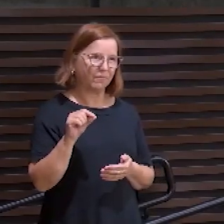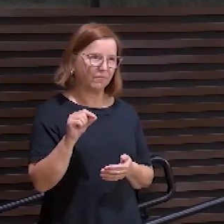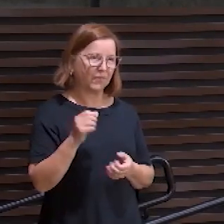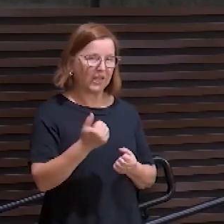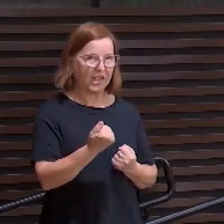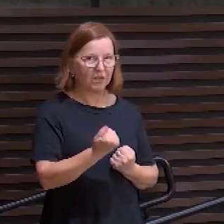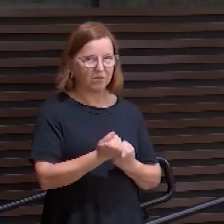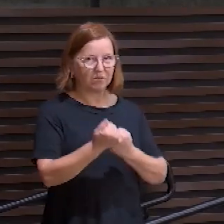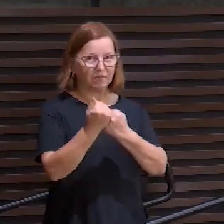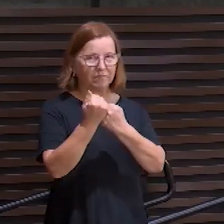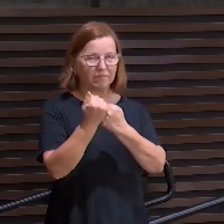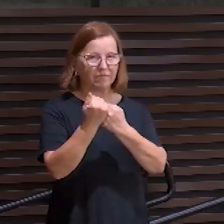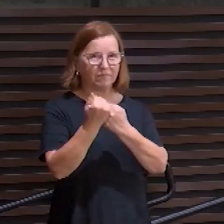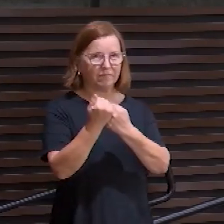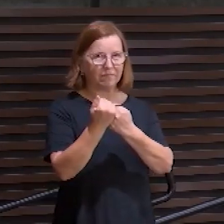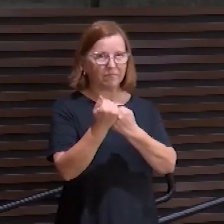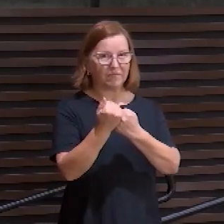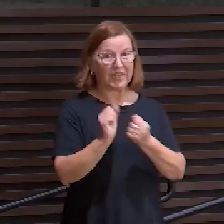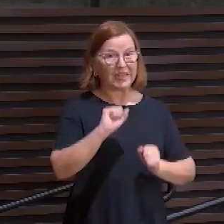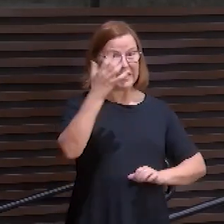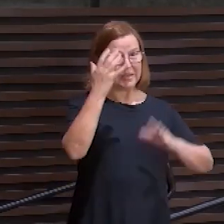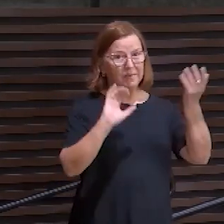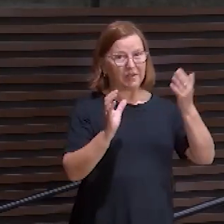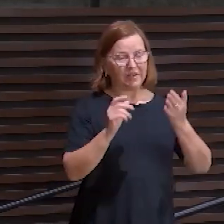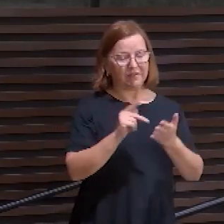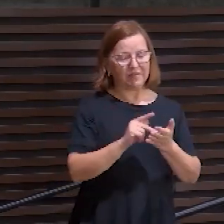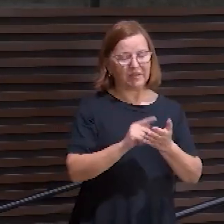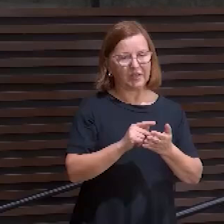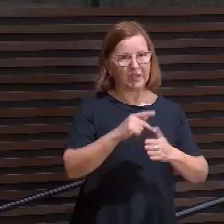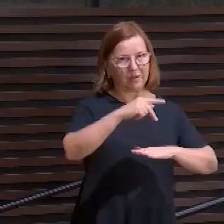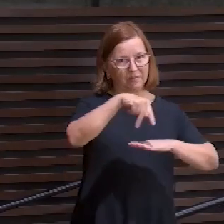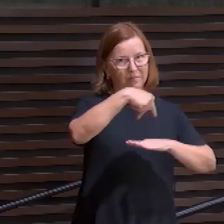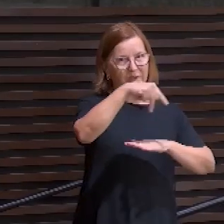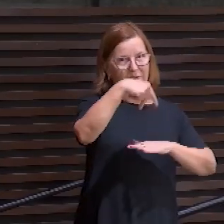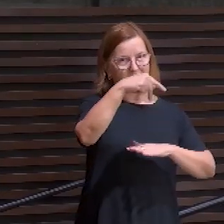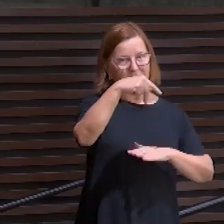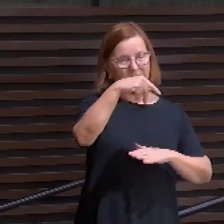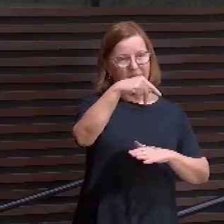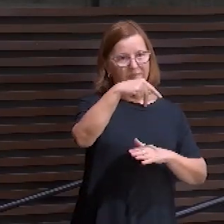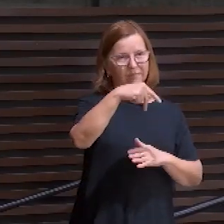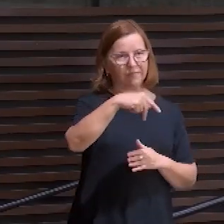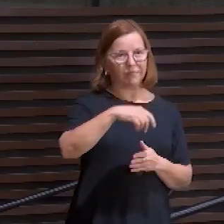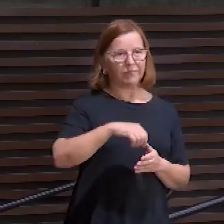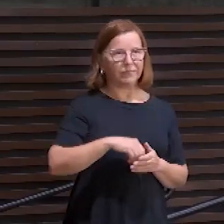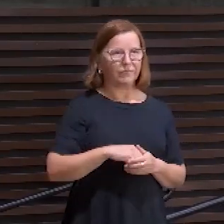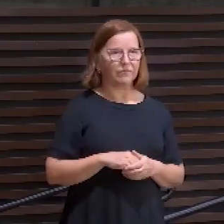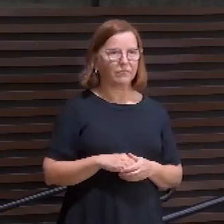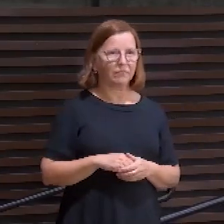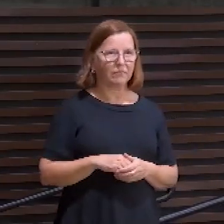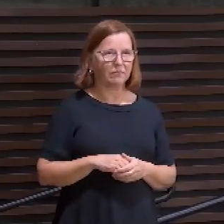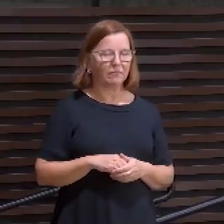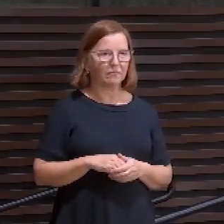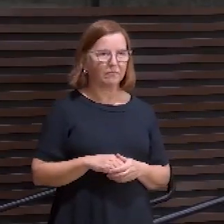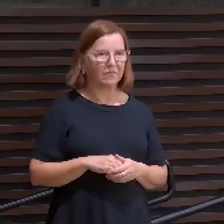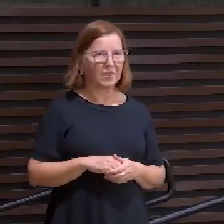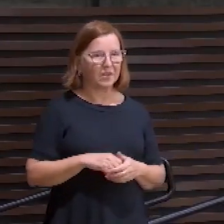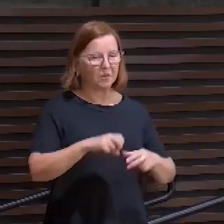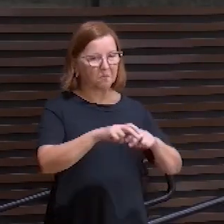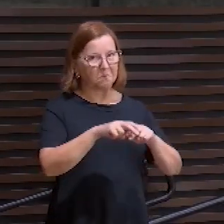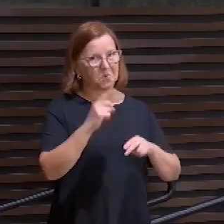substituir a celebração da verdadeira Páscoa por um pobre animal